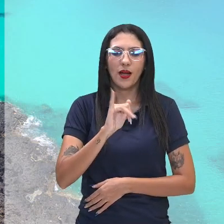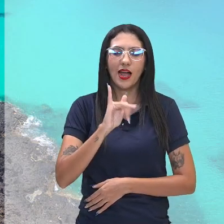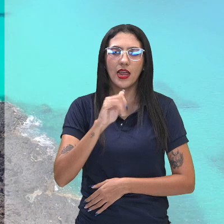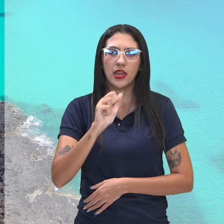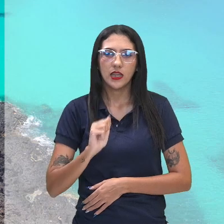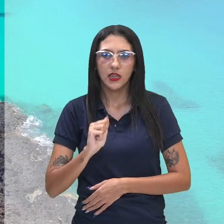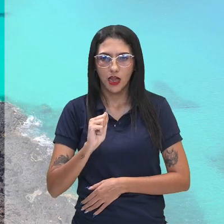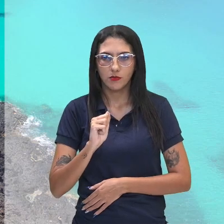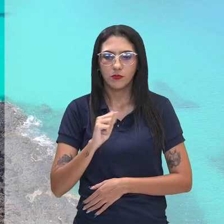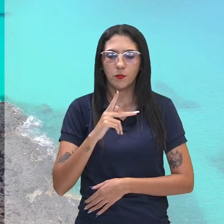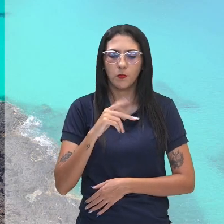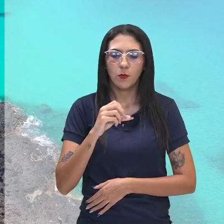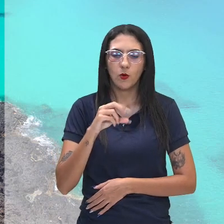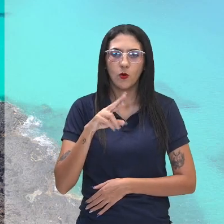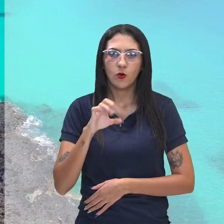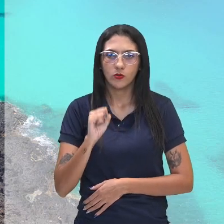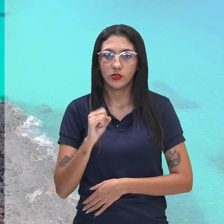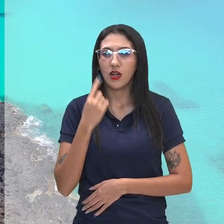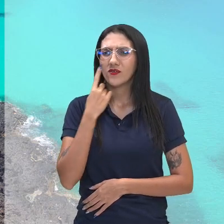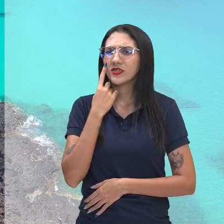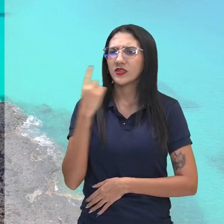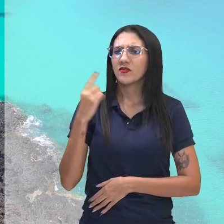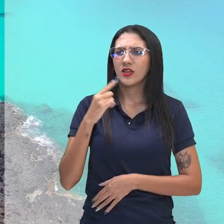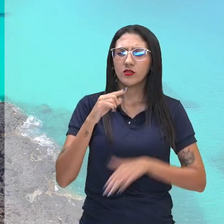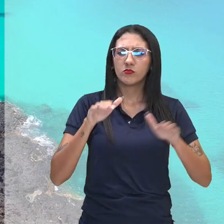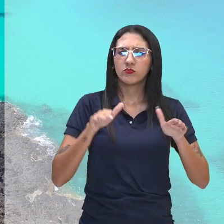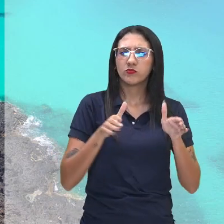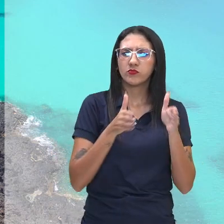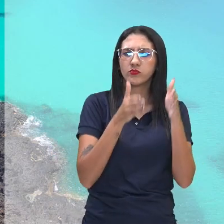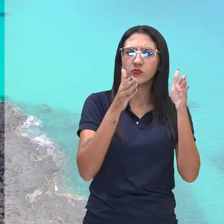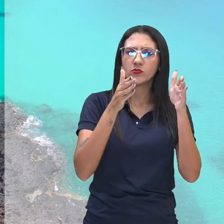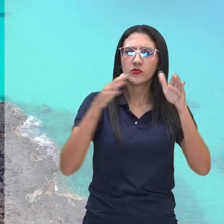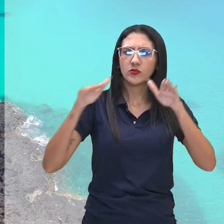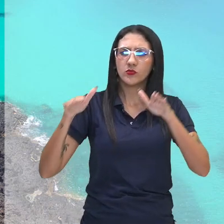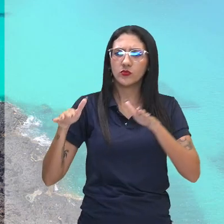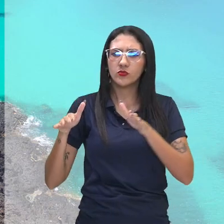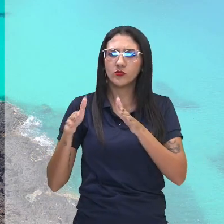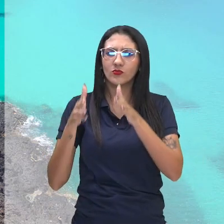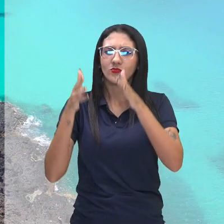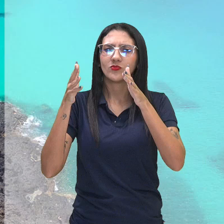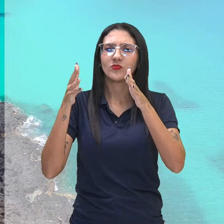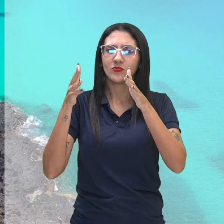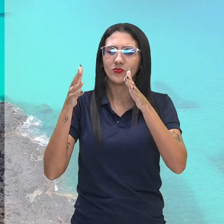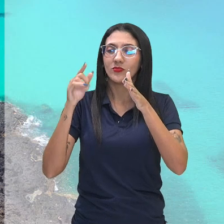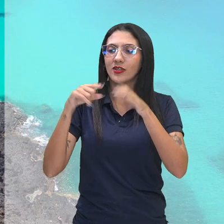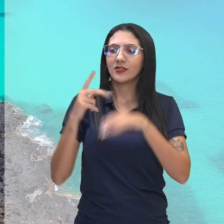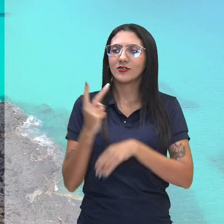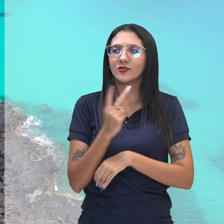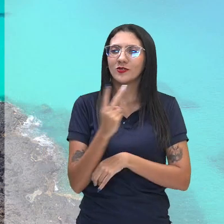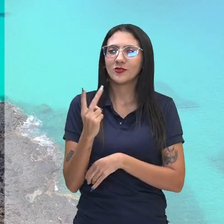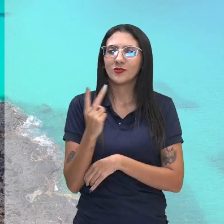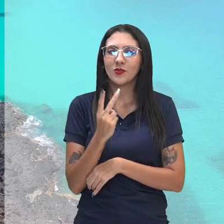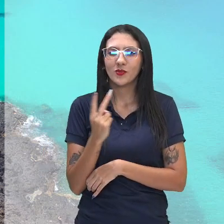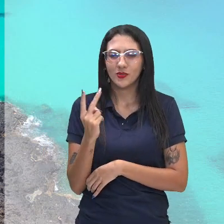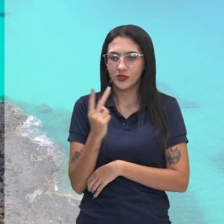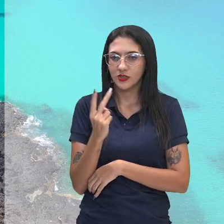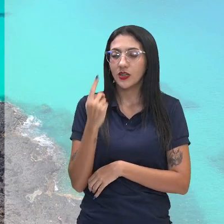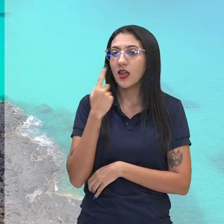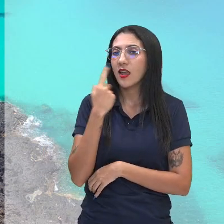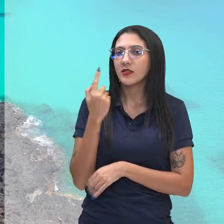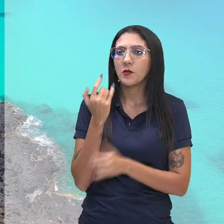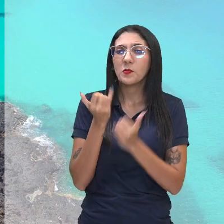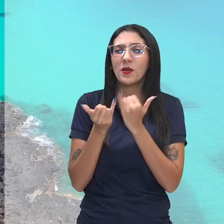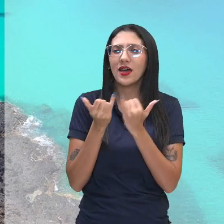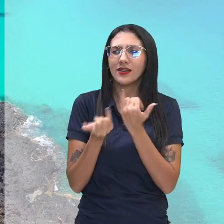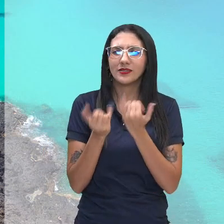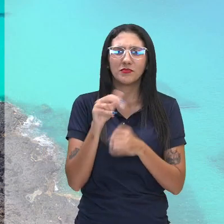você observa duas montanhas, uma ao lado da outra, a gente tem o Morro Dois Irmãos, né? Ele é chamado de Dois Irmãos justamente porque ele tem ali